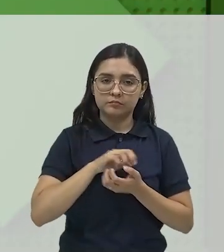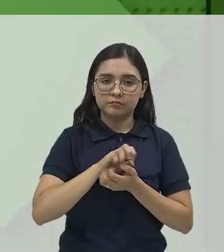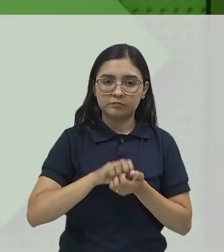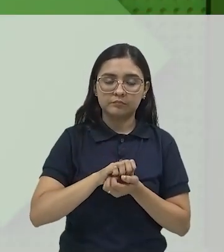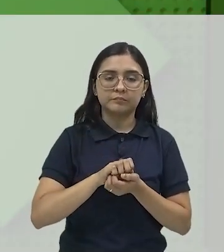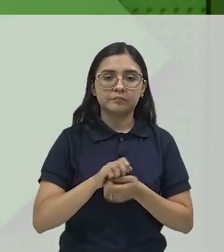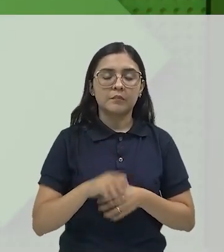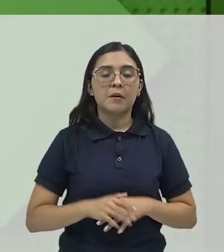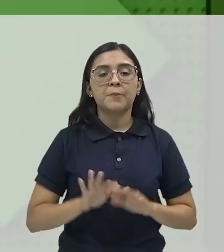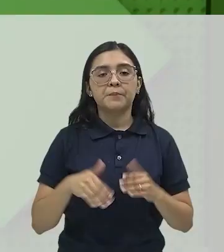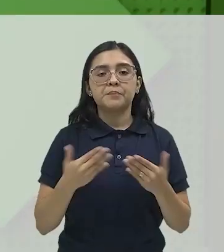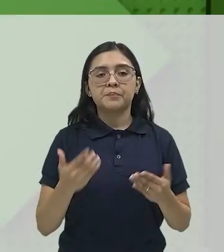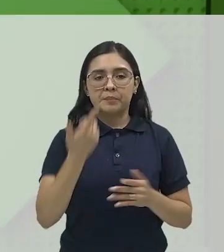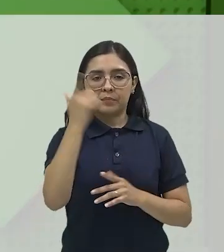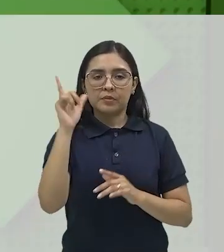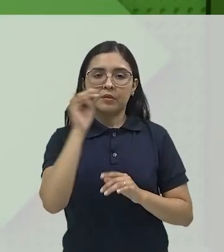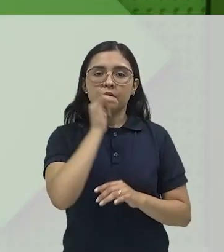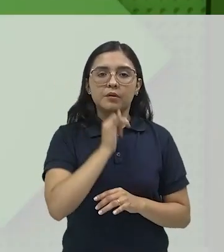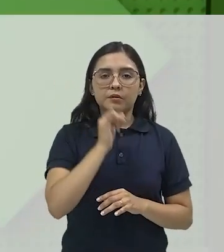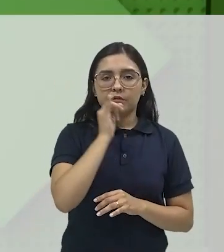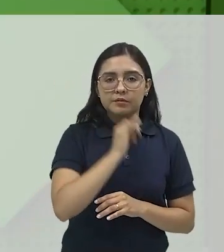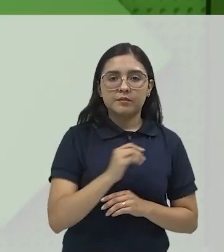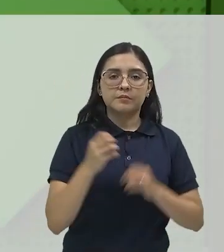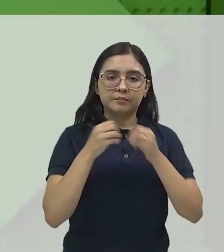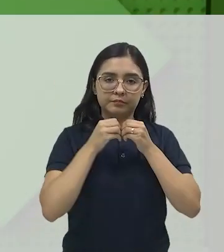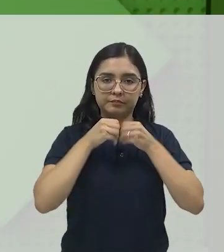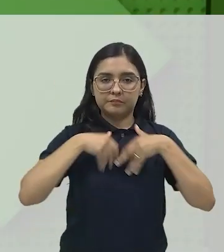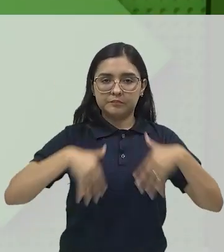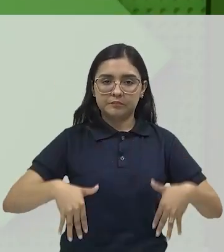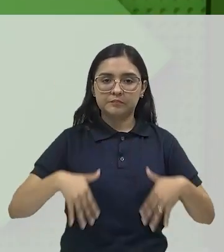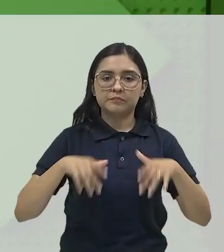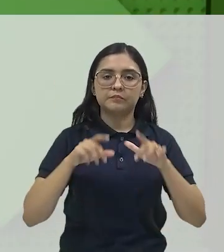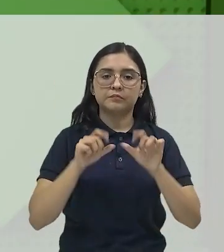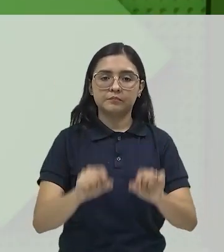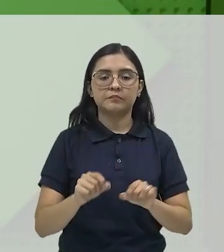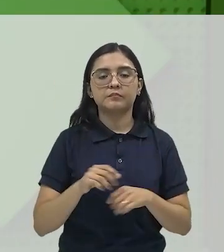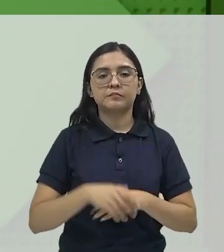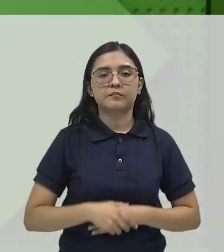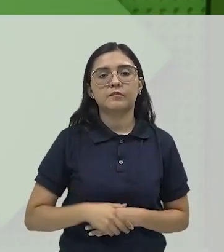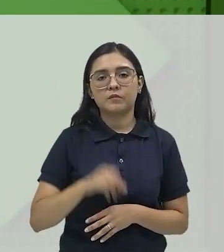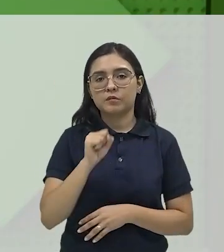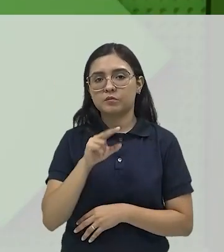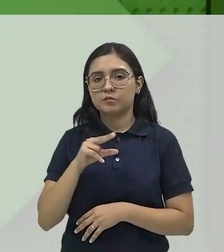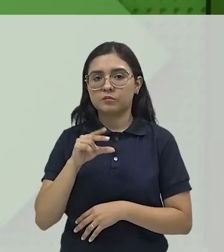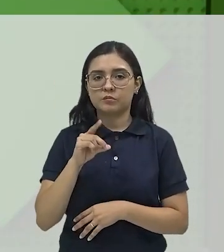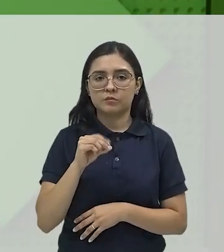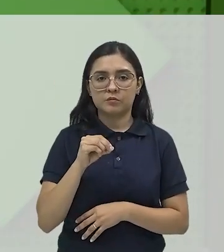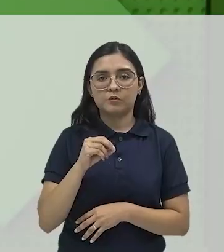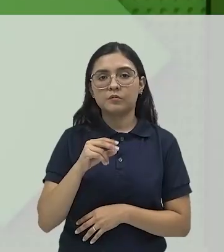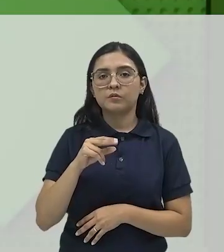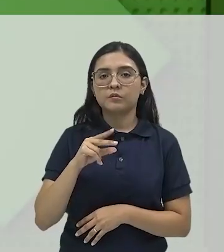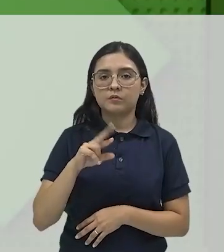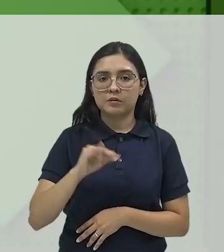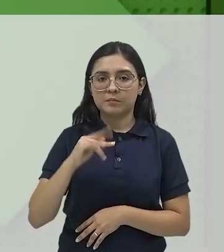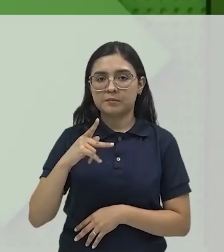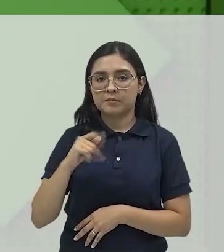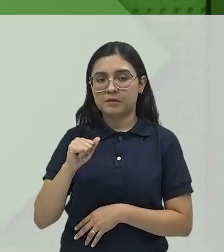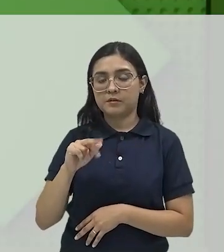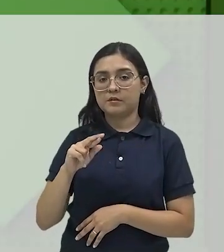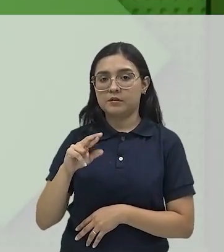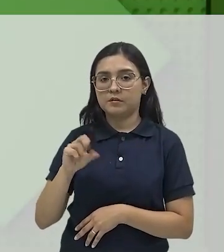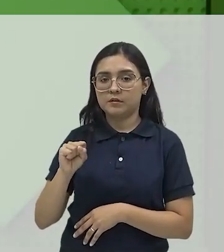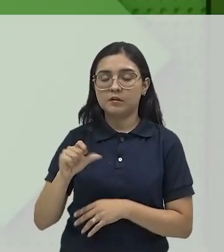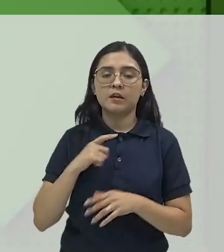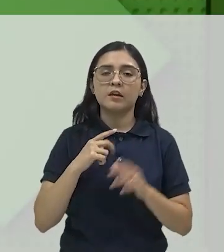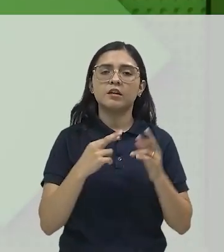certo? Outro exemplo de glândula exócrina são as glândulas sudoríparas. As sudoríparas serão